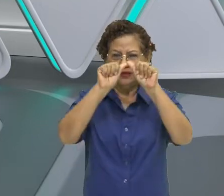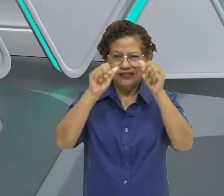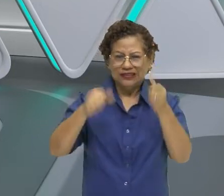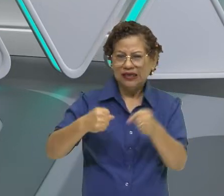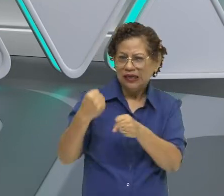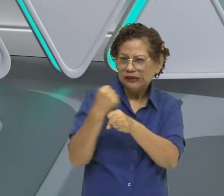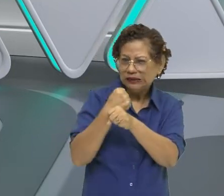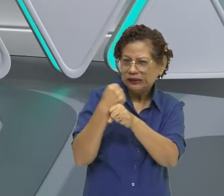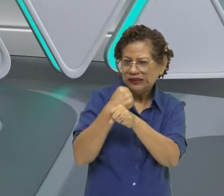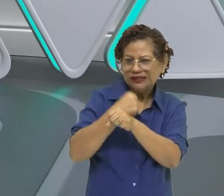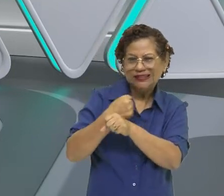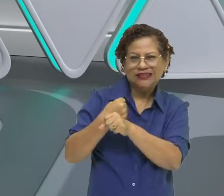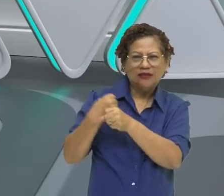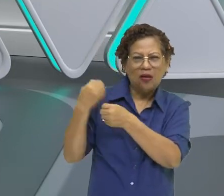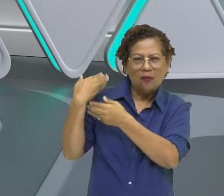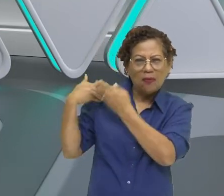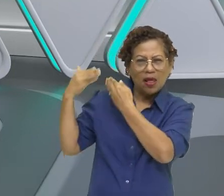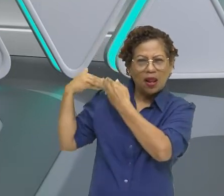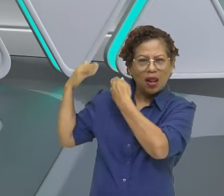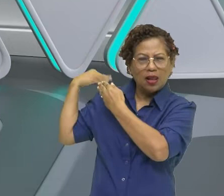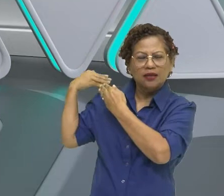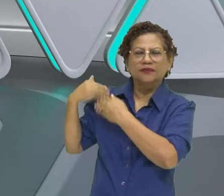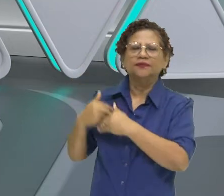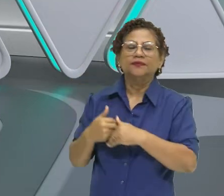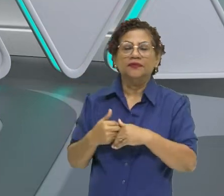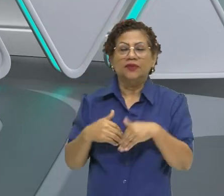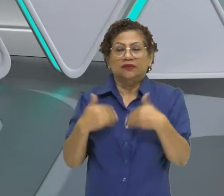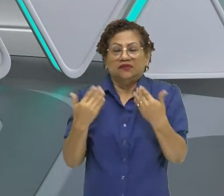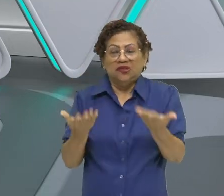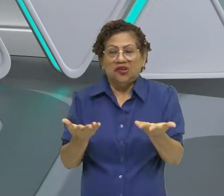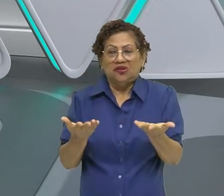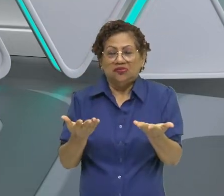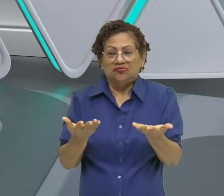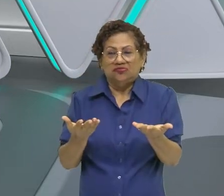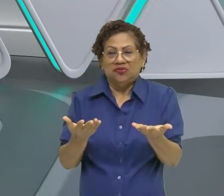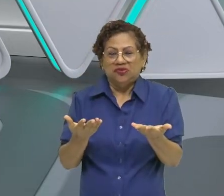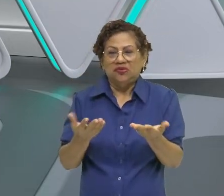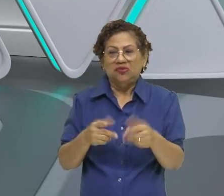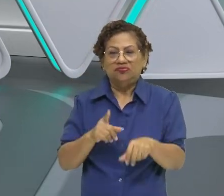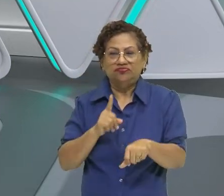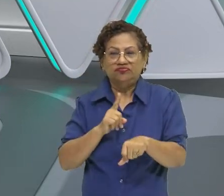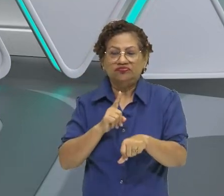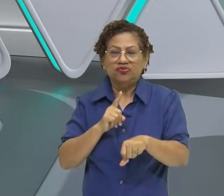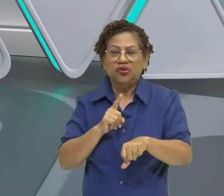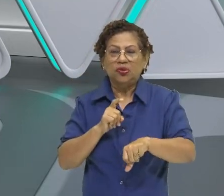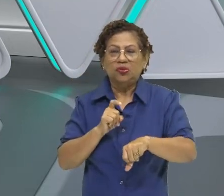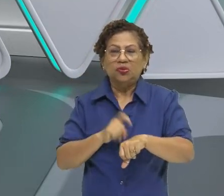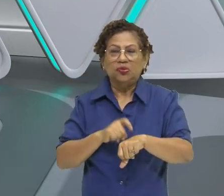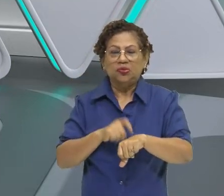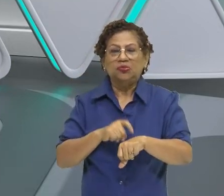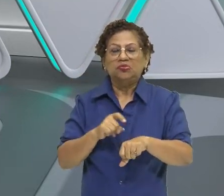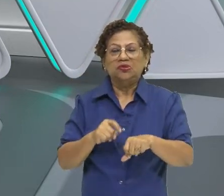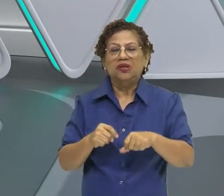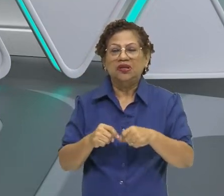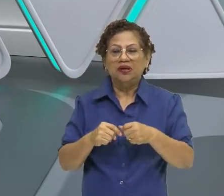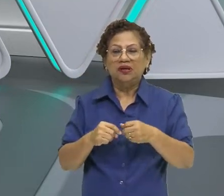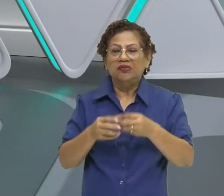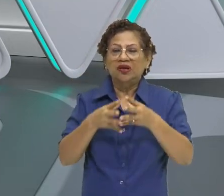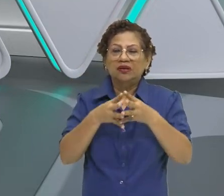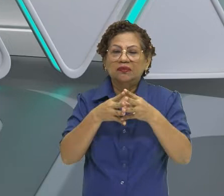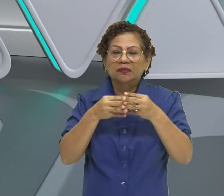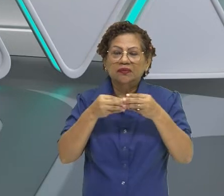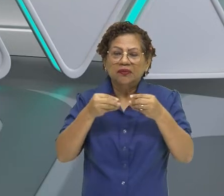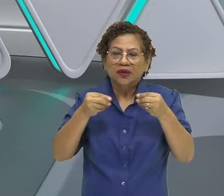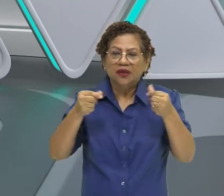passar do tempo, essa esfinge ela foi ficando com um caráter misterioso, enigmático, porque ela foi perdendo um